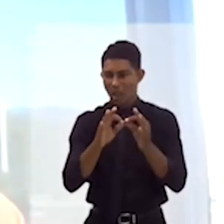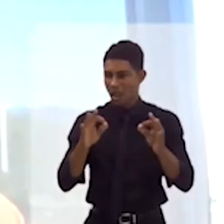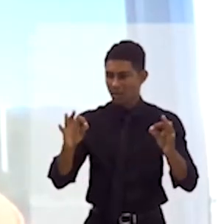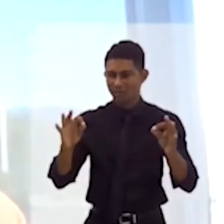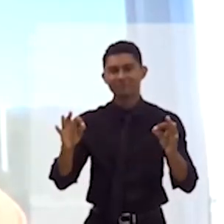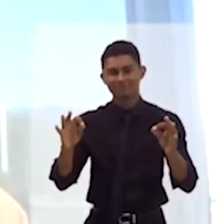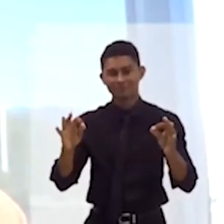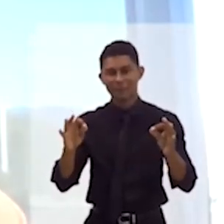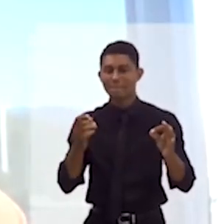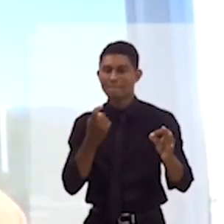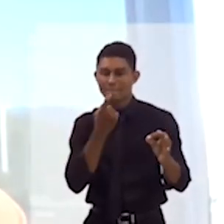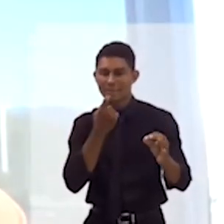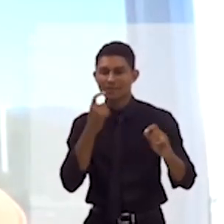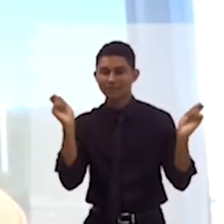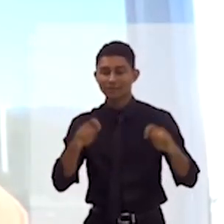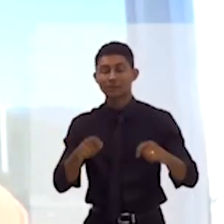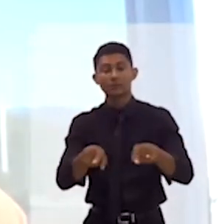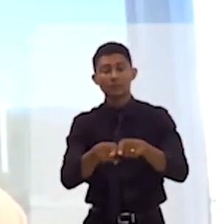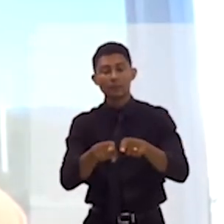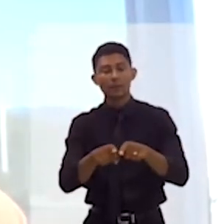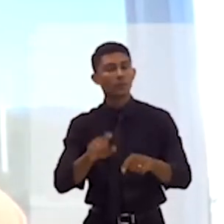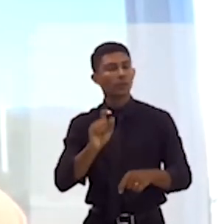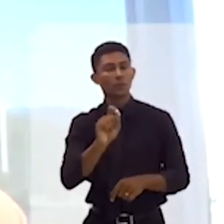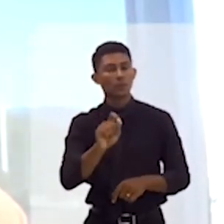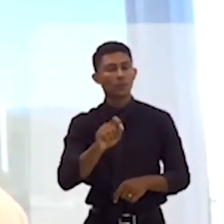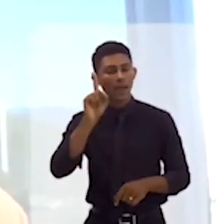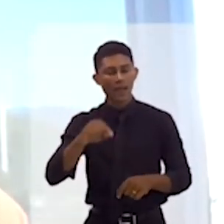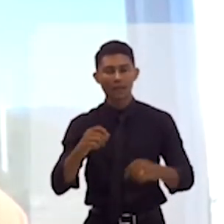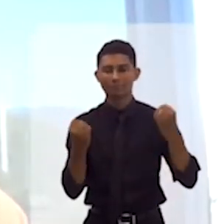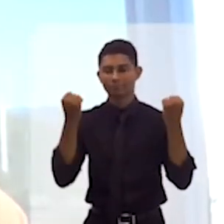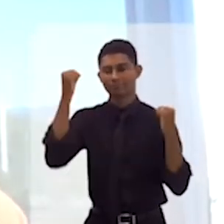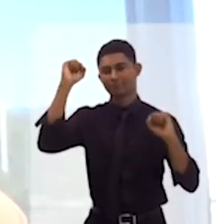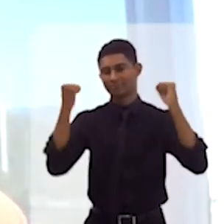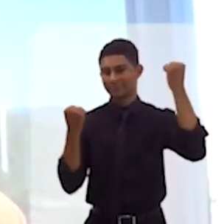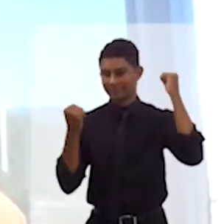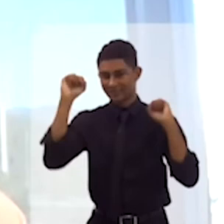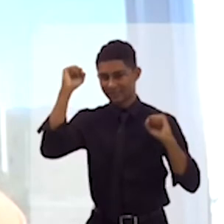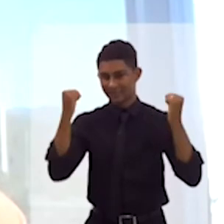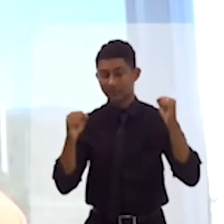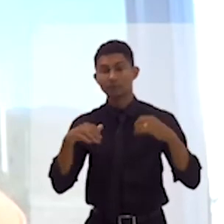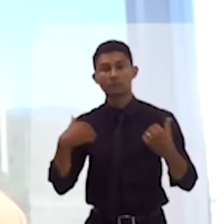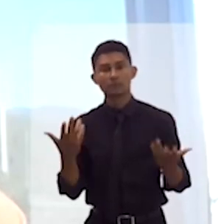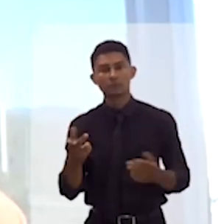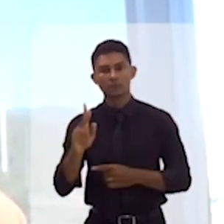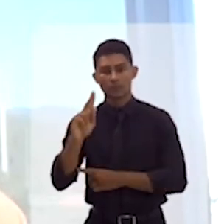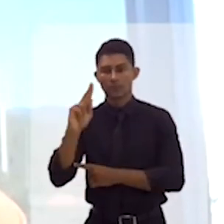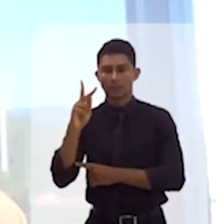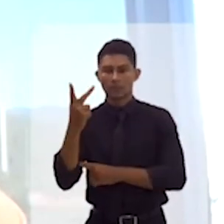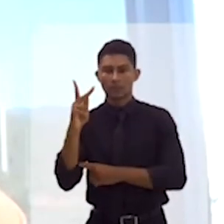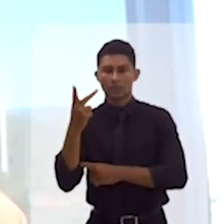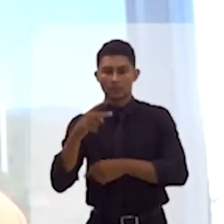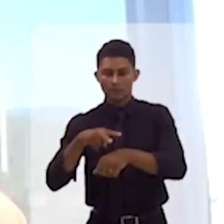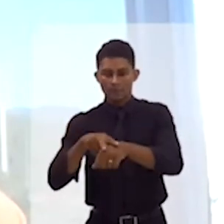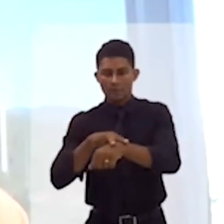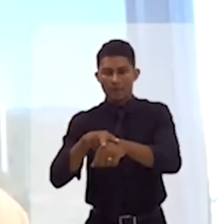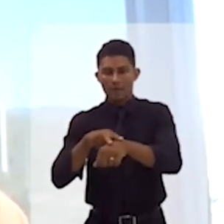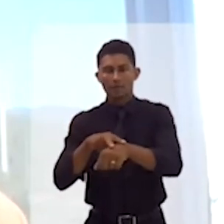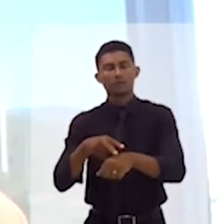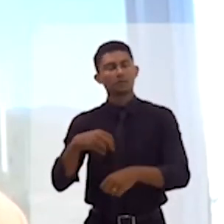energia elétrica, é também para a indústria, tá? E o hidrogênio surge como um dos grandes